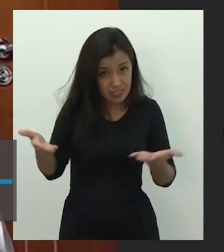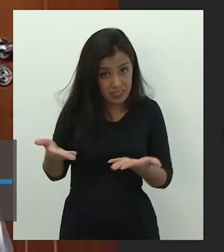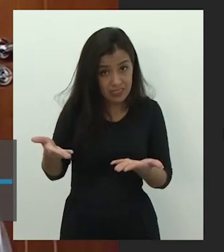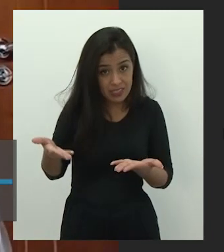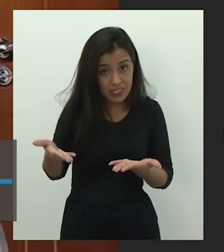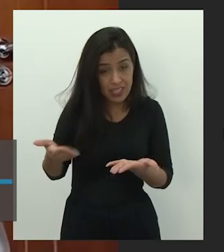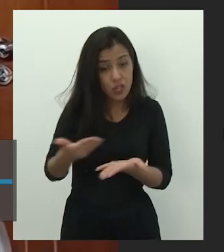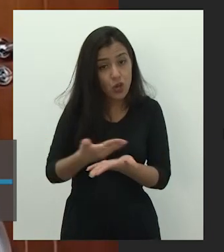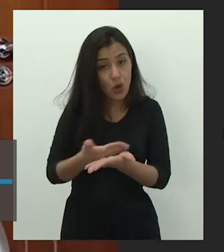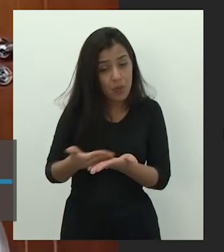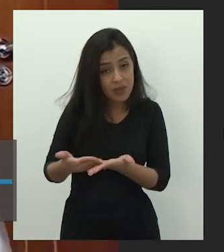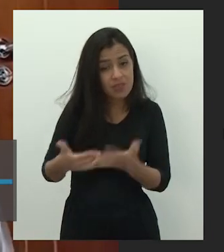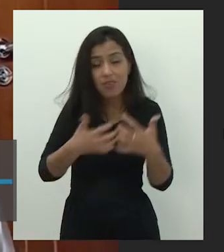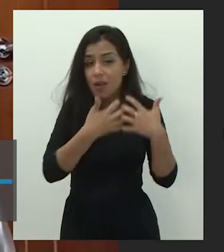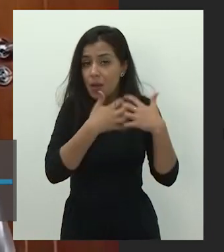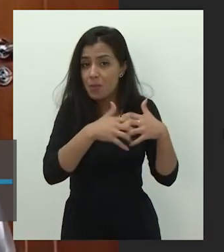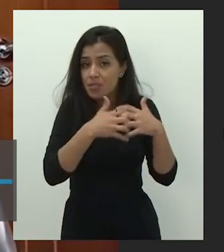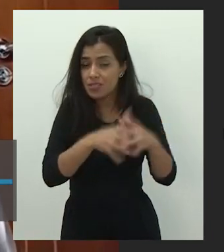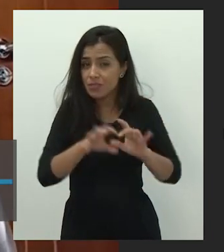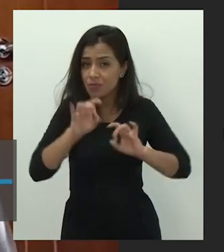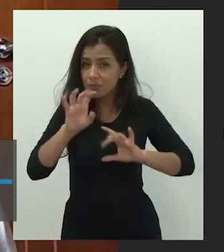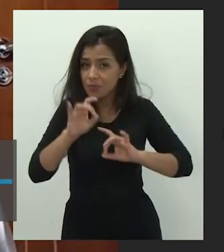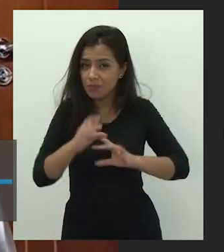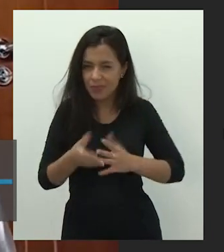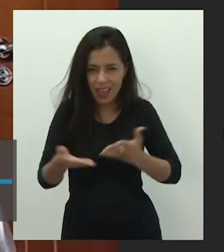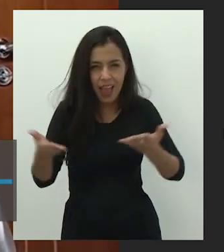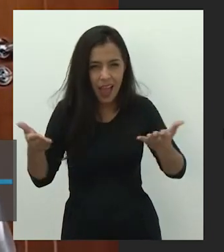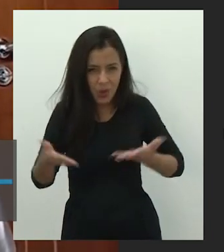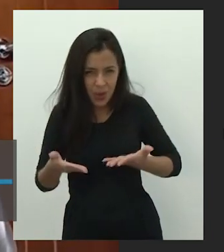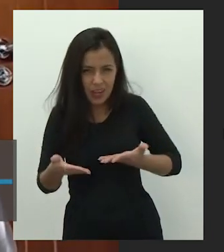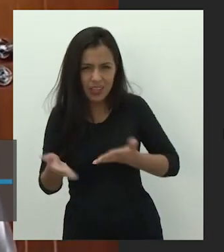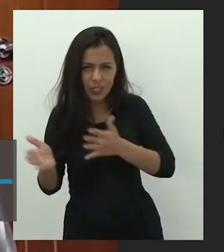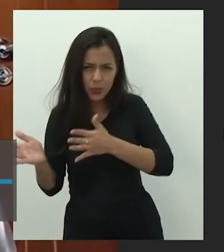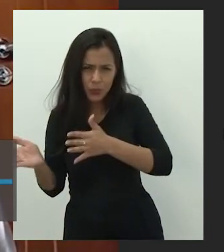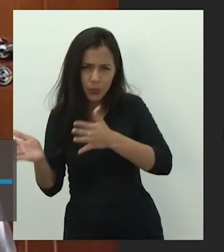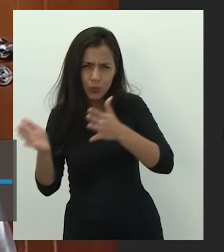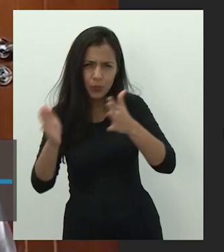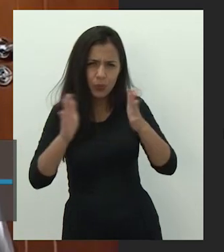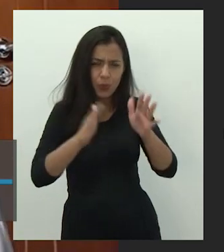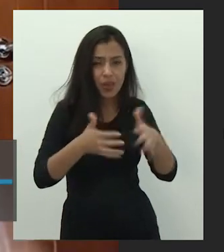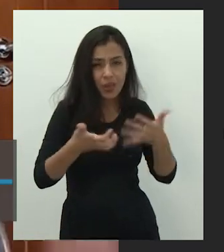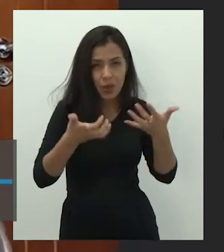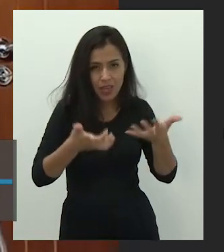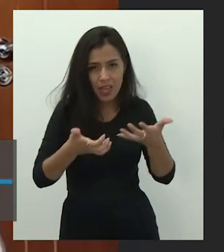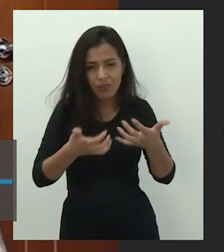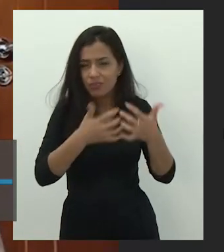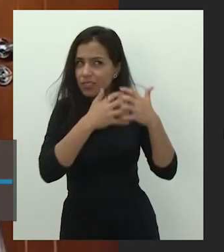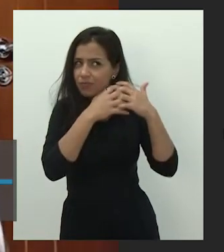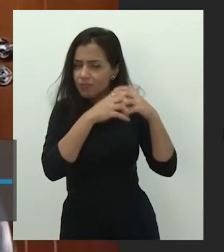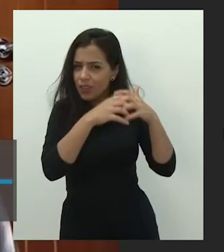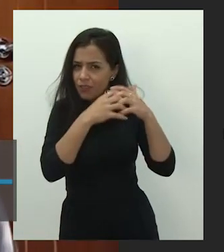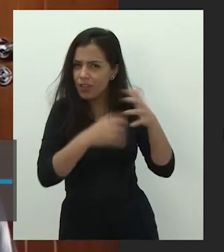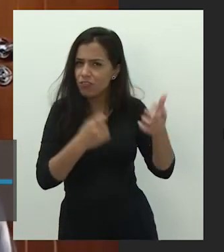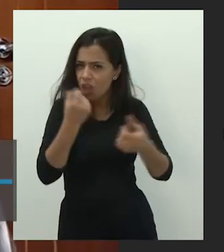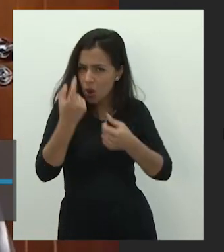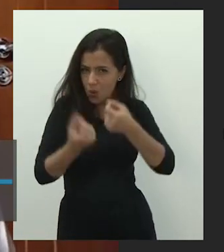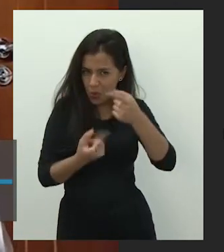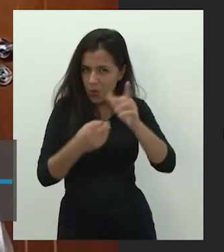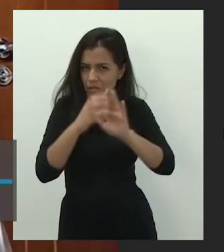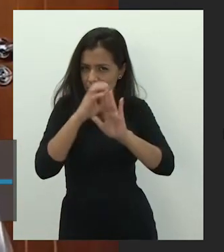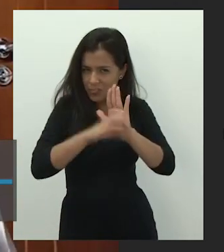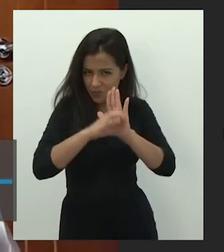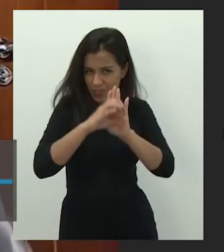pensando algebricamente. Agora que a gente viu essas questões, vamos pensar e refletimos sobre alguns conceitos do